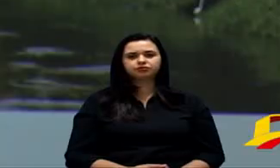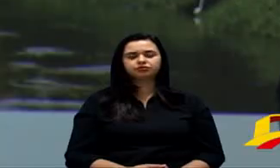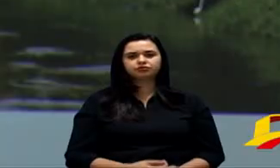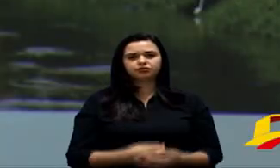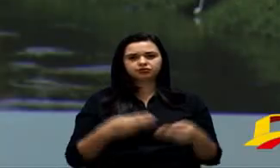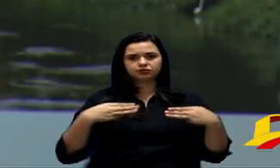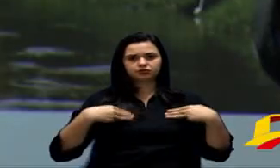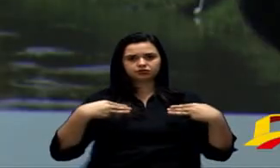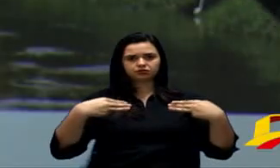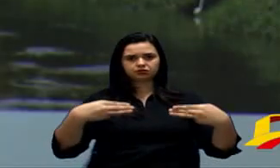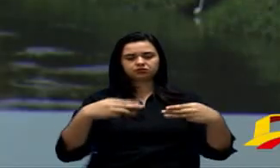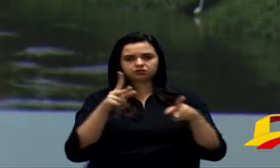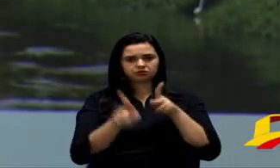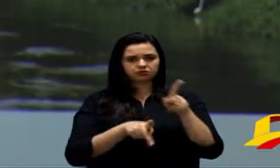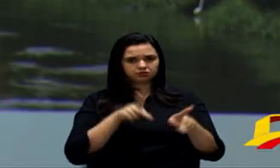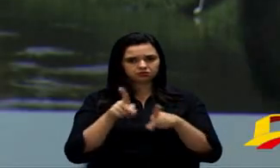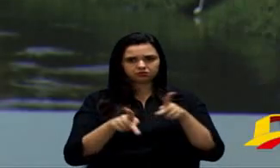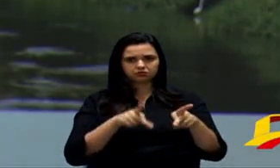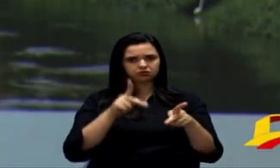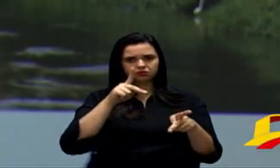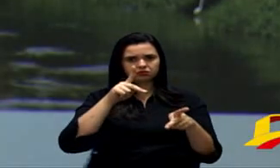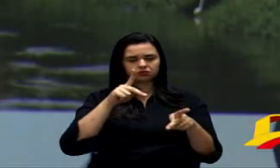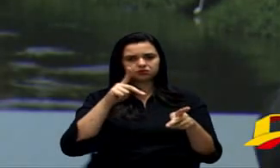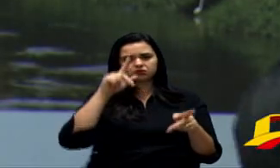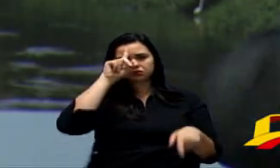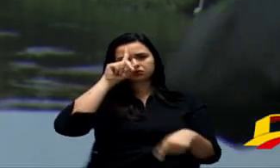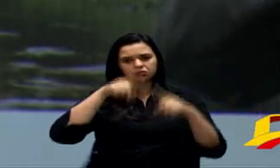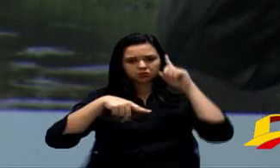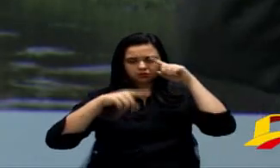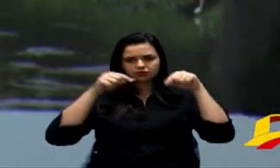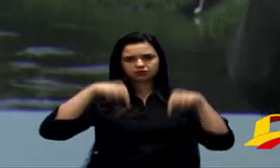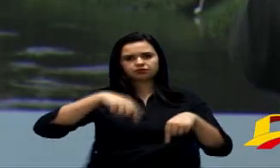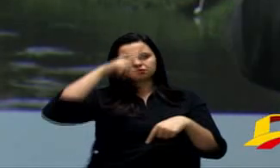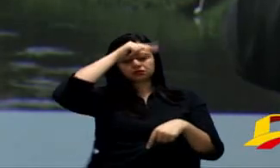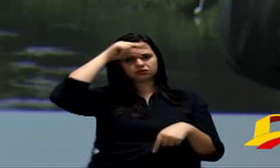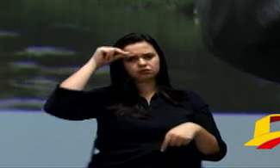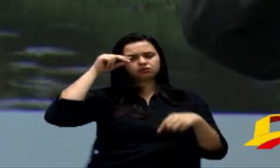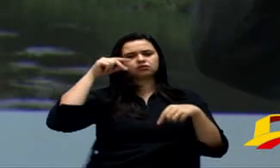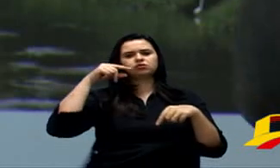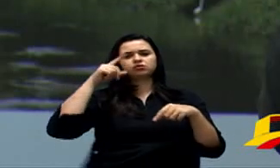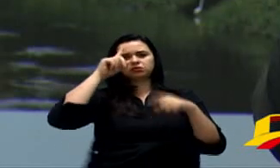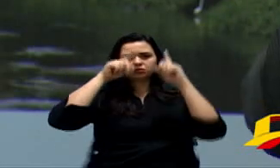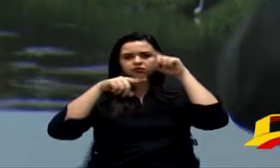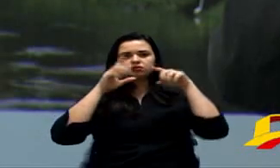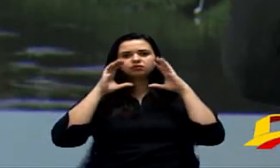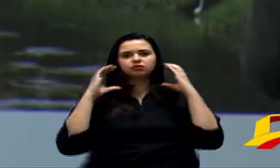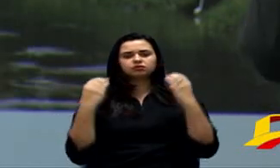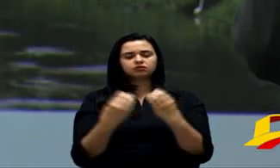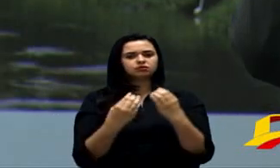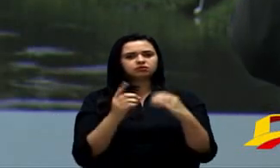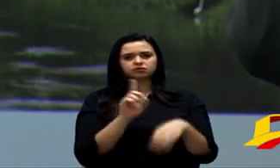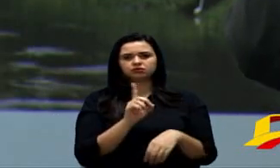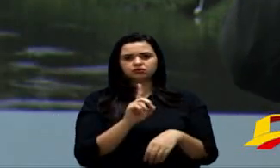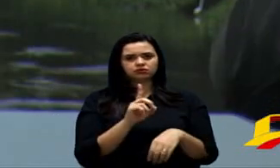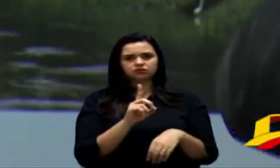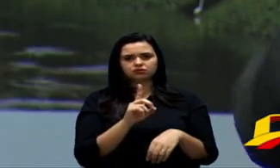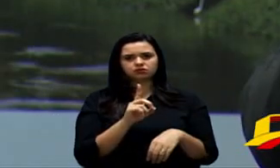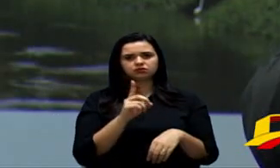não manda na Prefeitura, o Ministério Público não manda na Câmara. Não é porque eles pediram para sair que o Sandro tem que